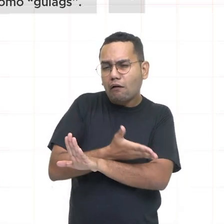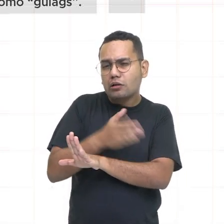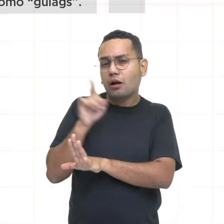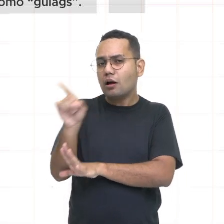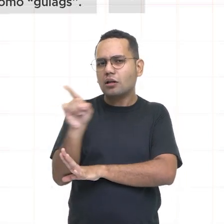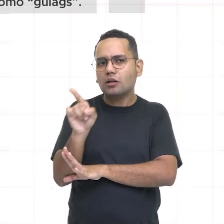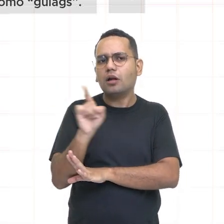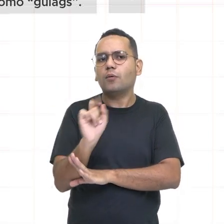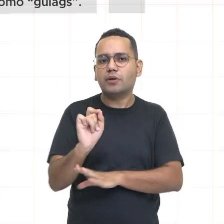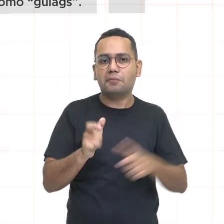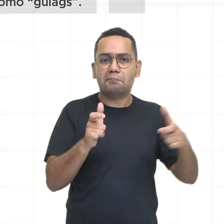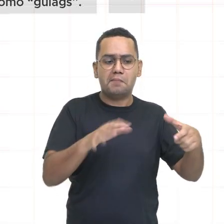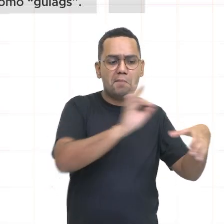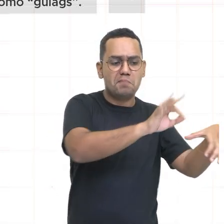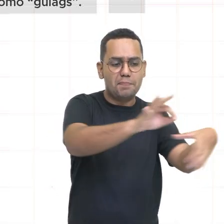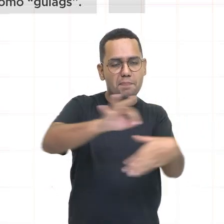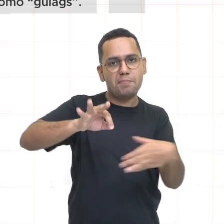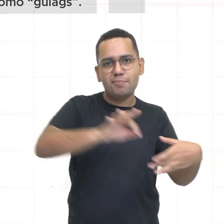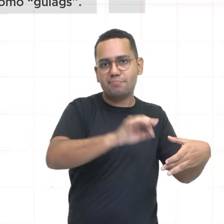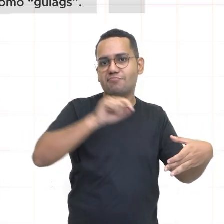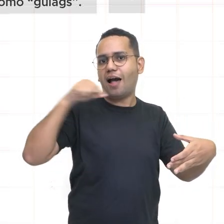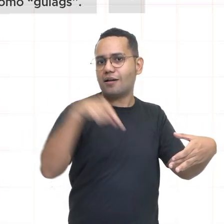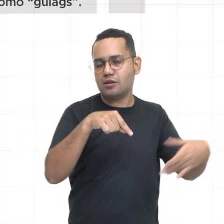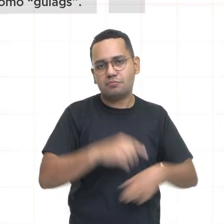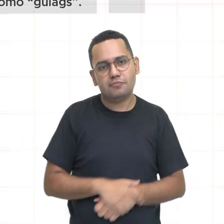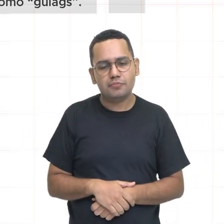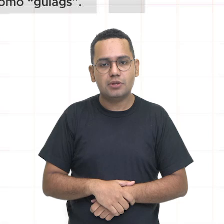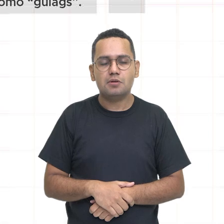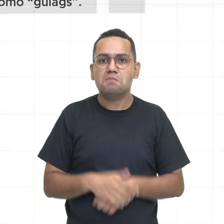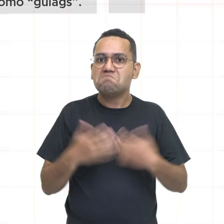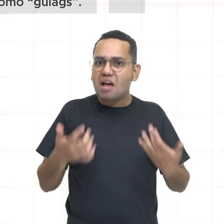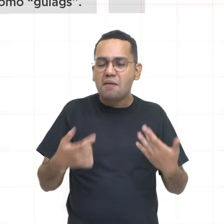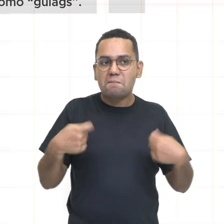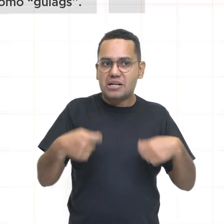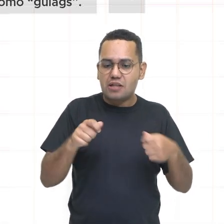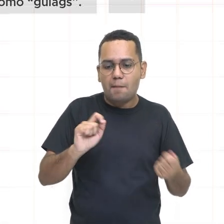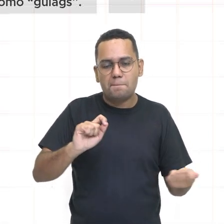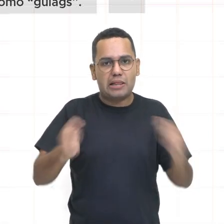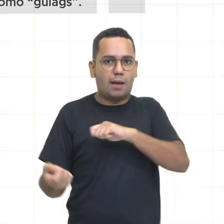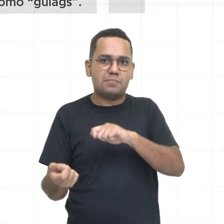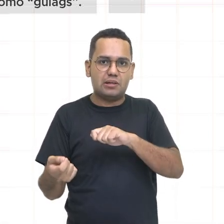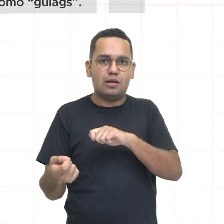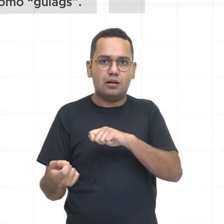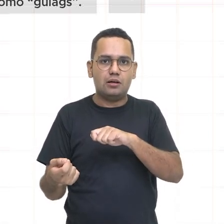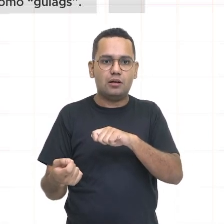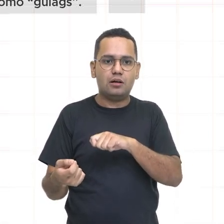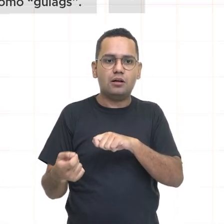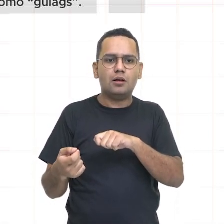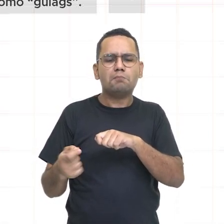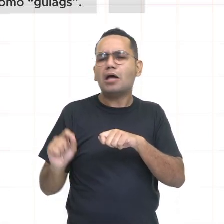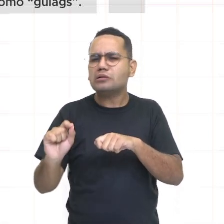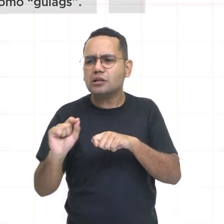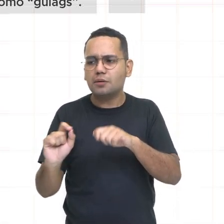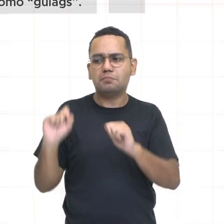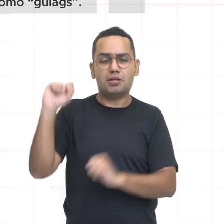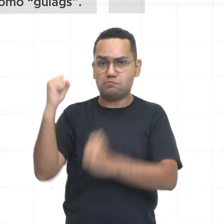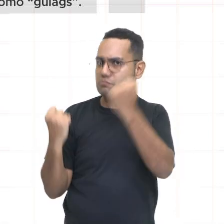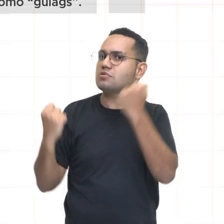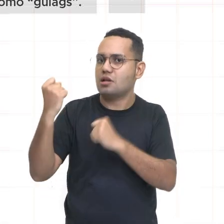agrárias. Era necessário transformar essa economia através do quê? Através da